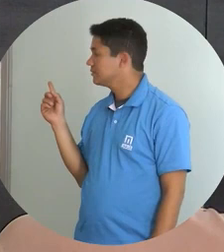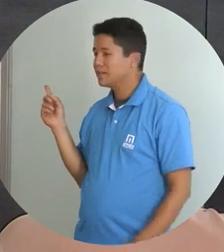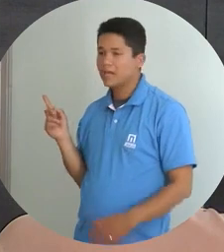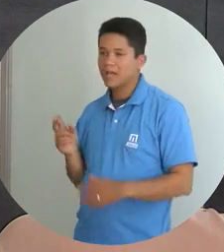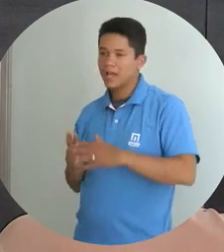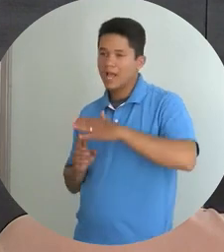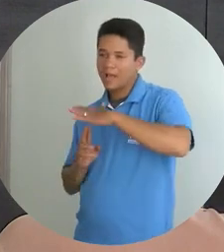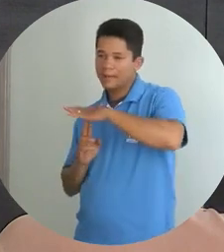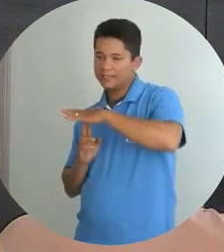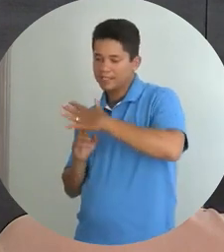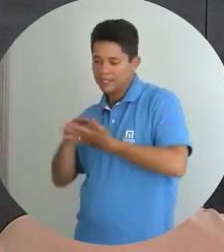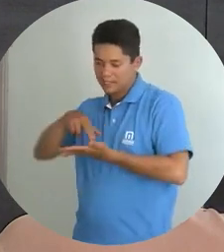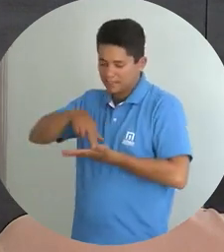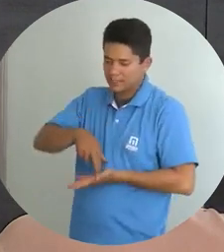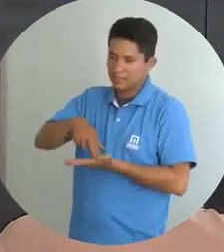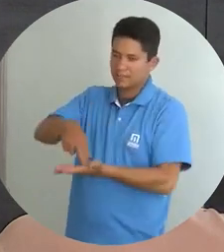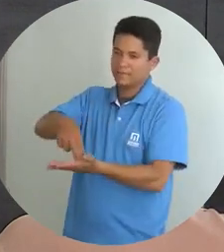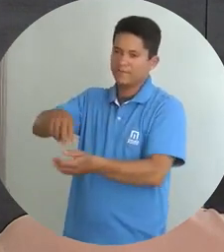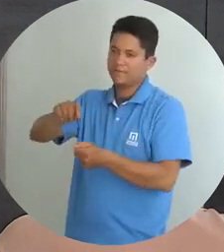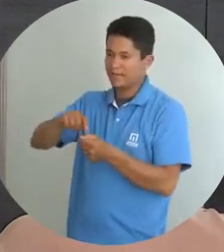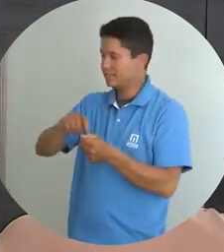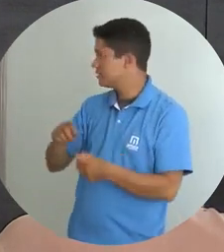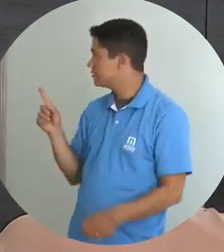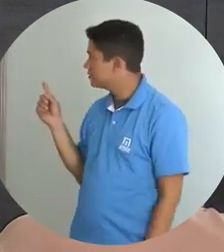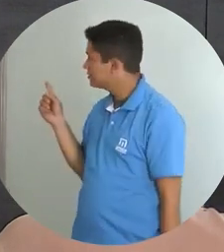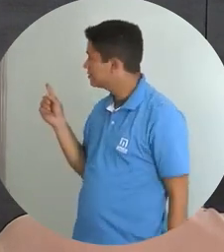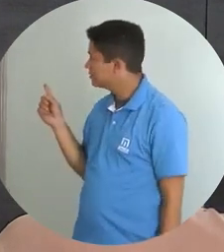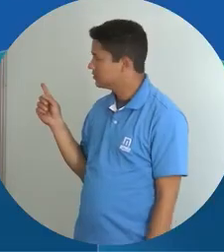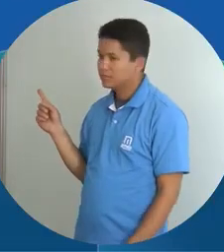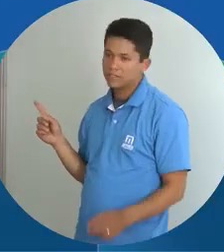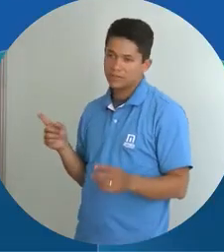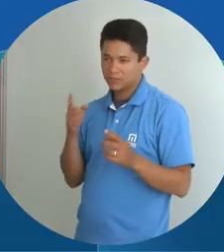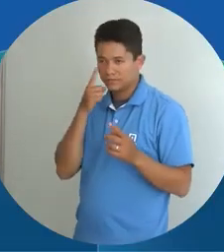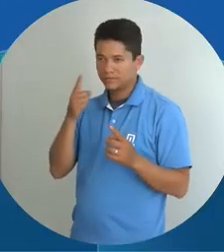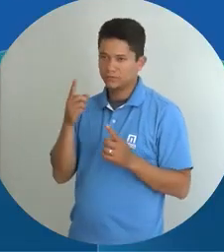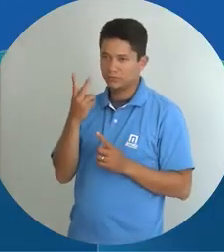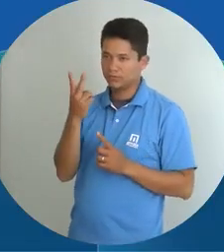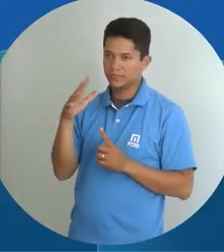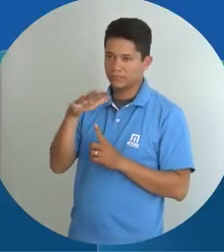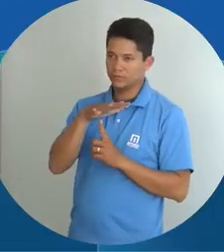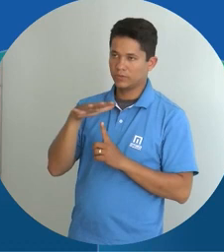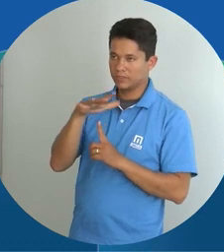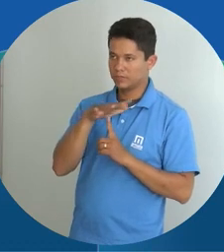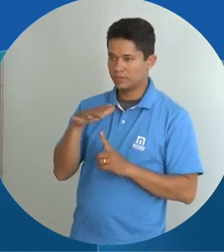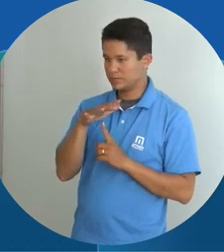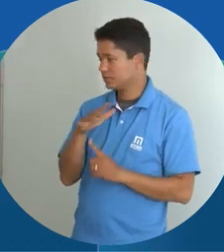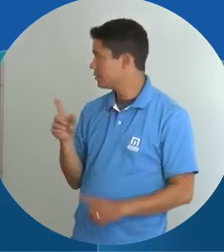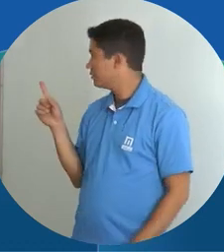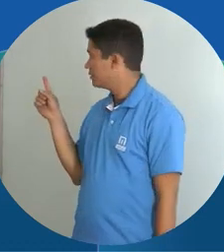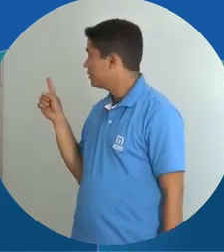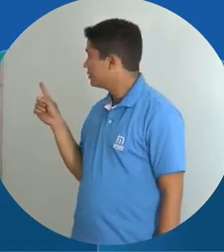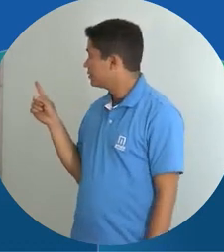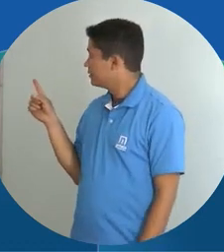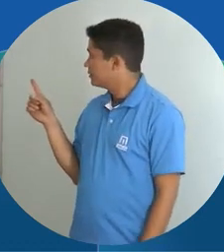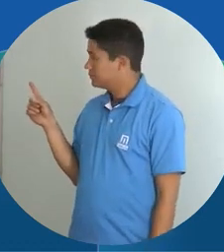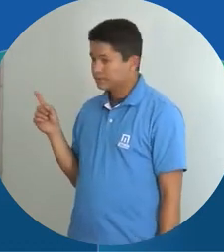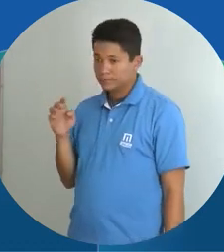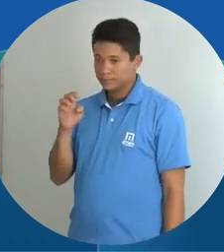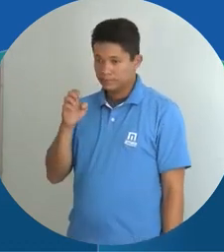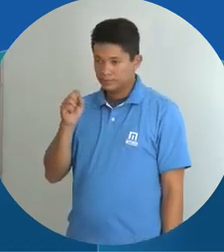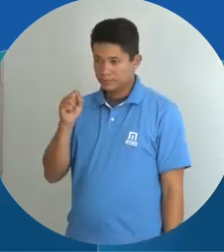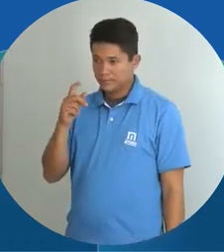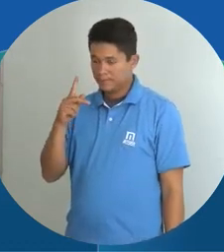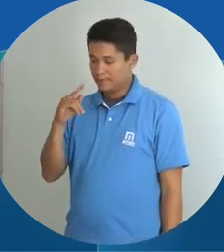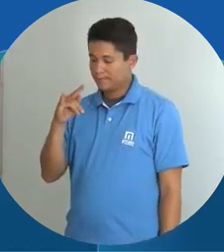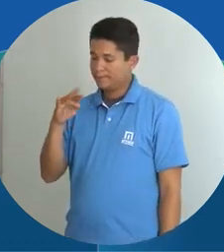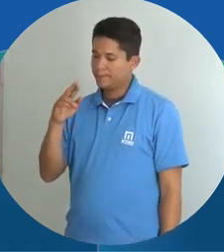estaca faz isso. É porque aqui nós estamos vendo as duas situações. Essa espira e essa ferragem